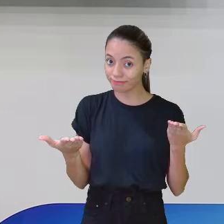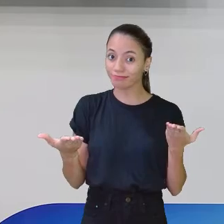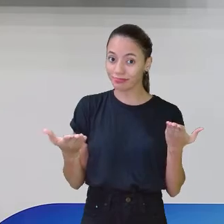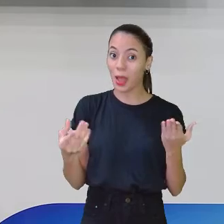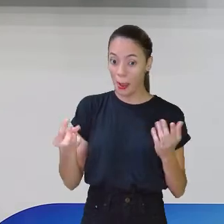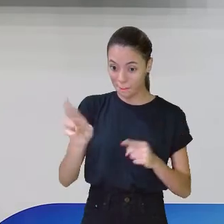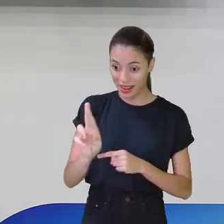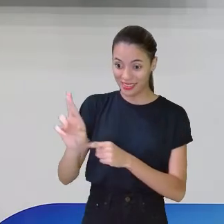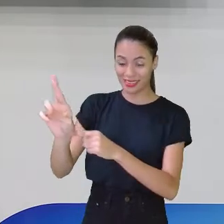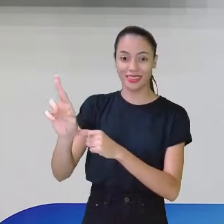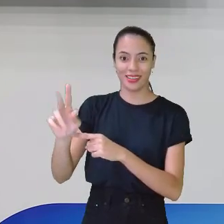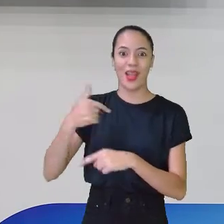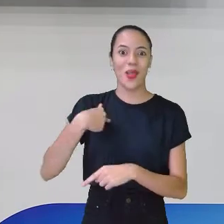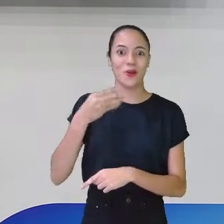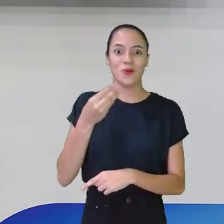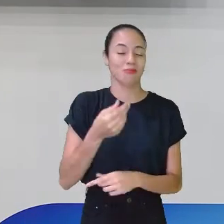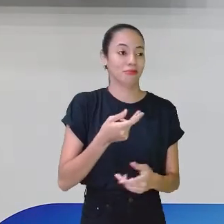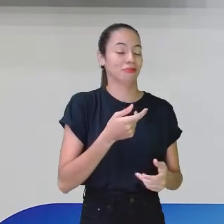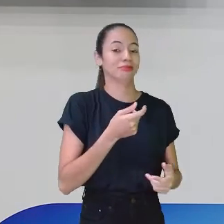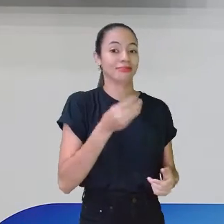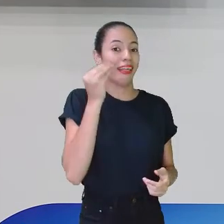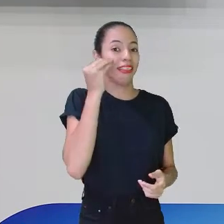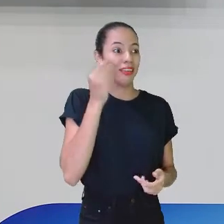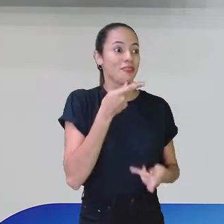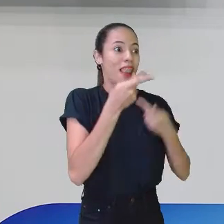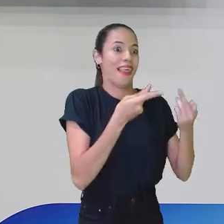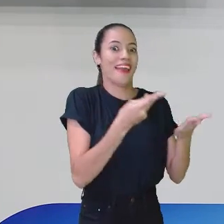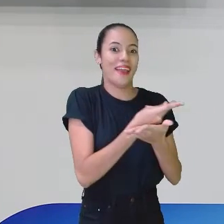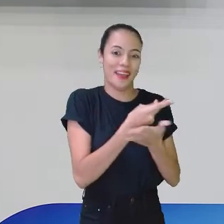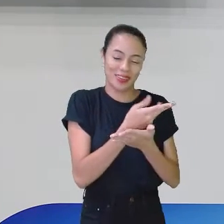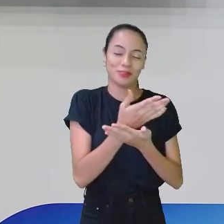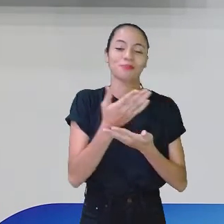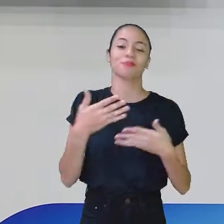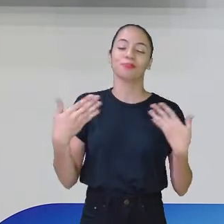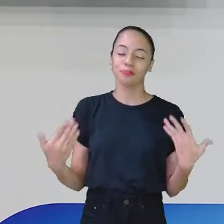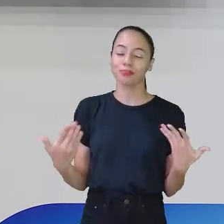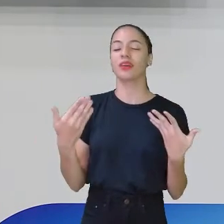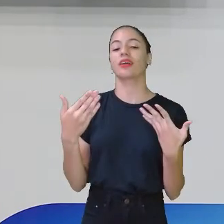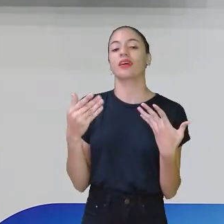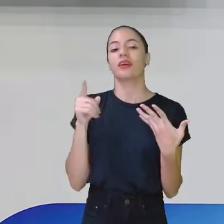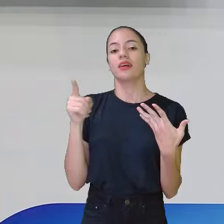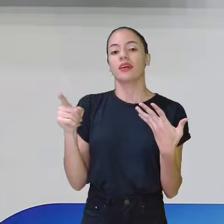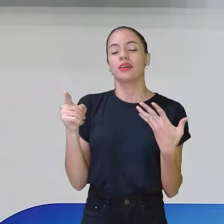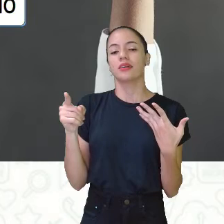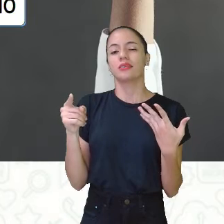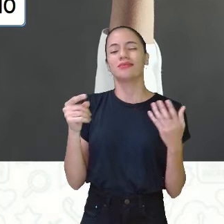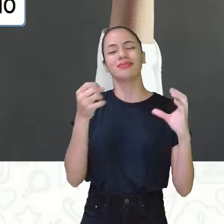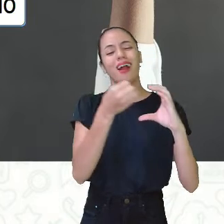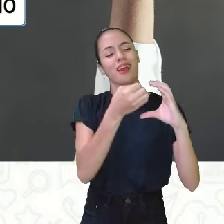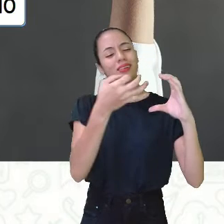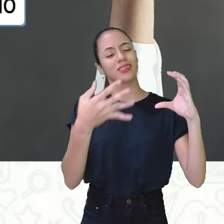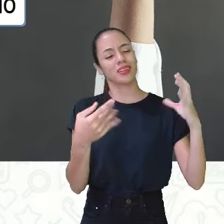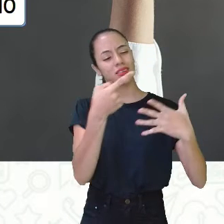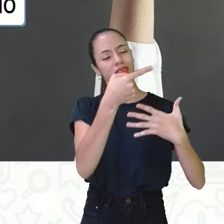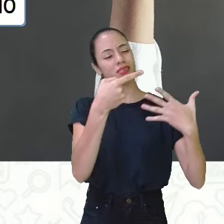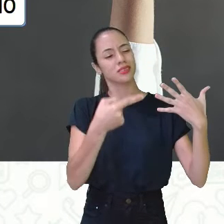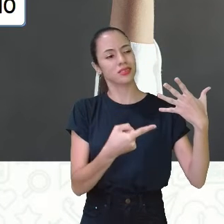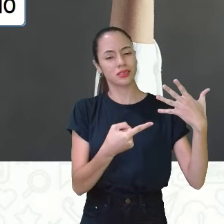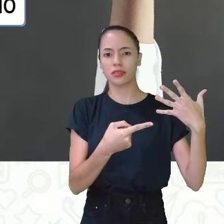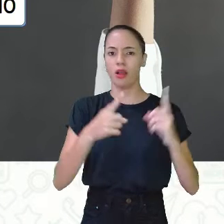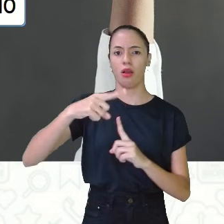indagação, quase não saí aqui. Mas vamos embora aqui, né? Entender melhor. Então, o que é que caracteriza, né, o